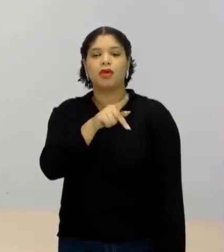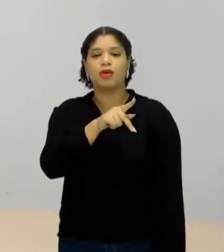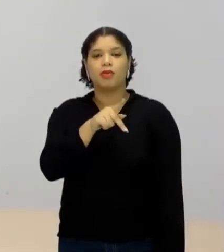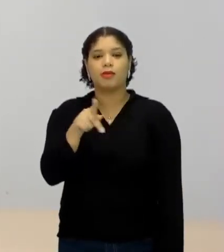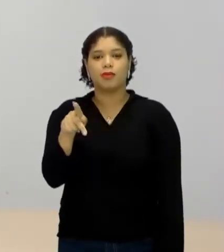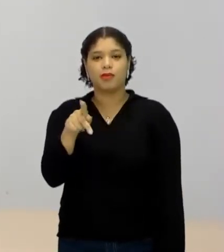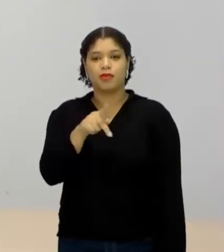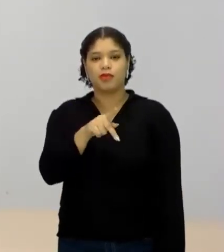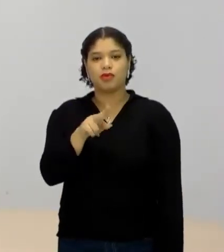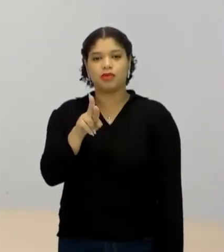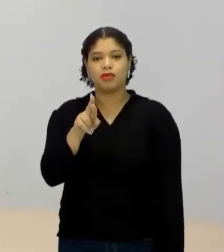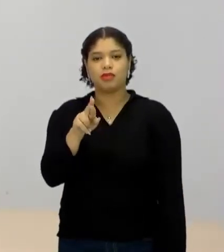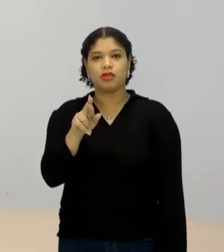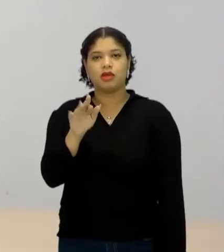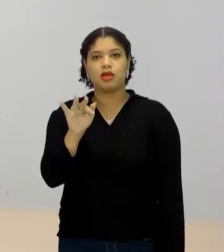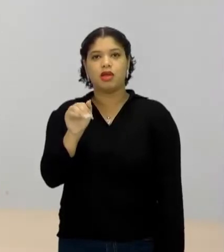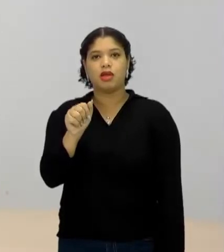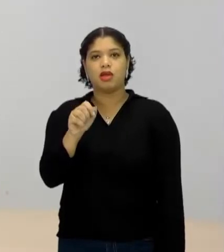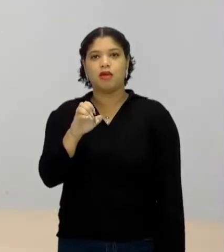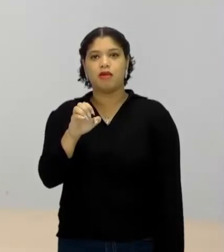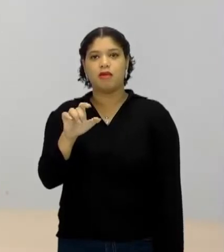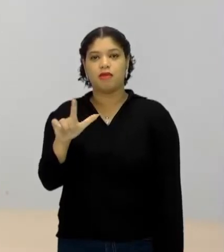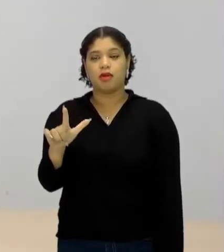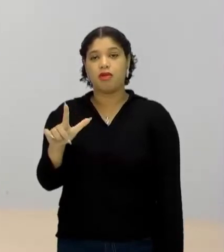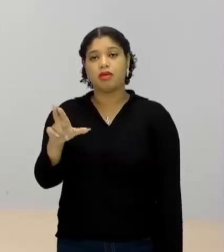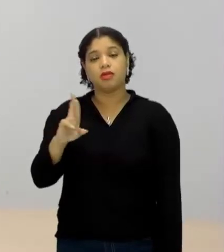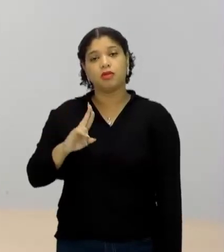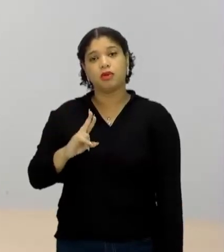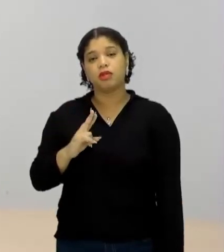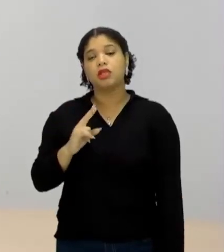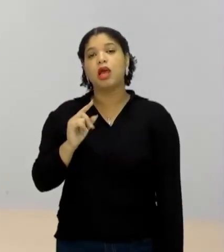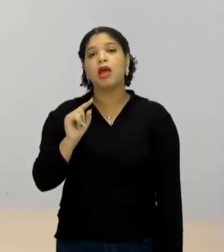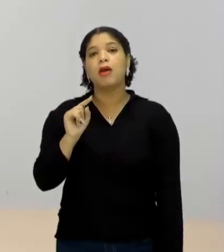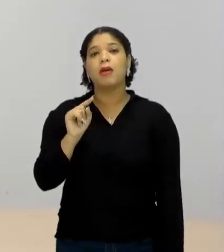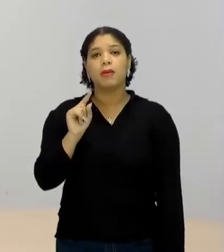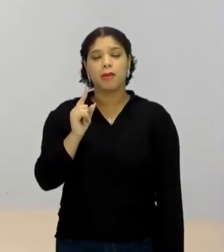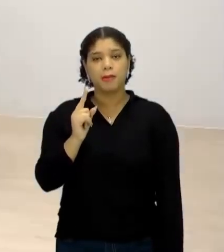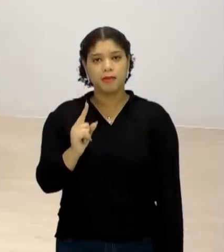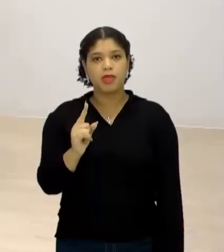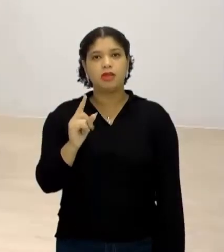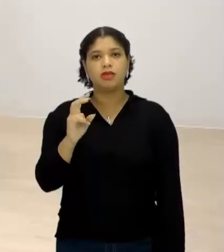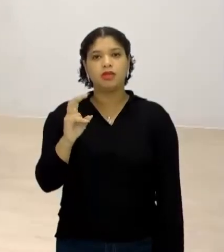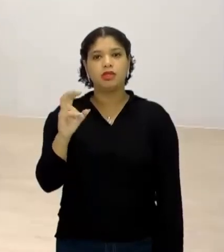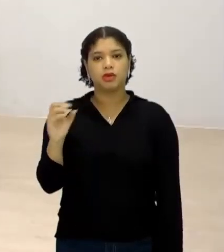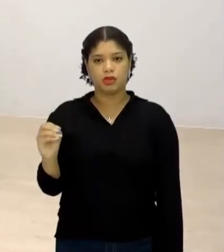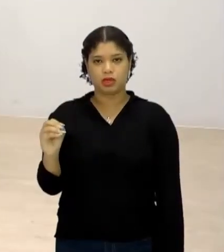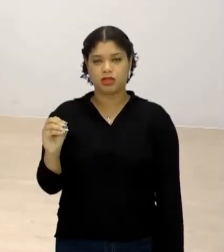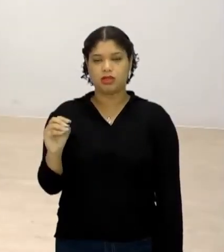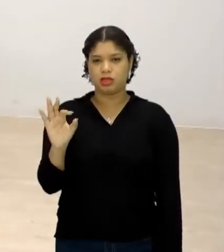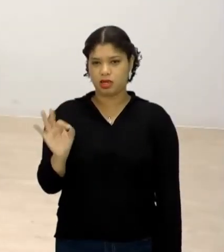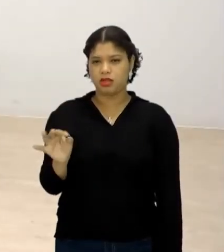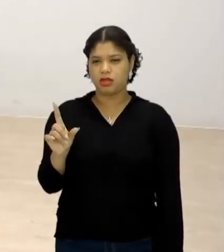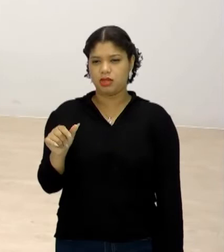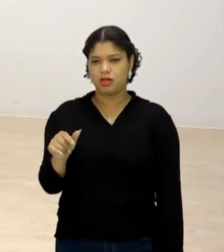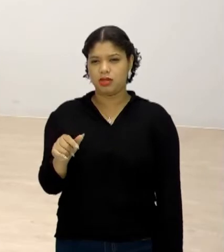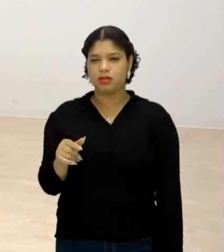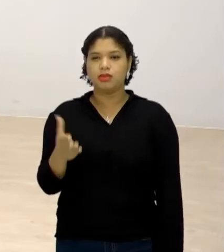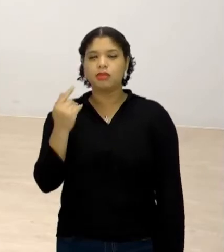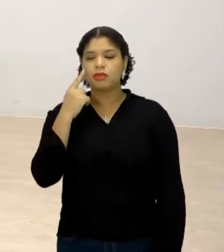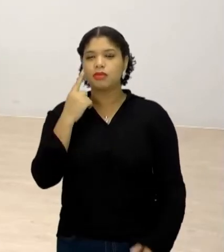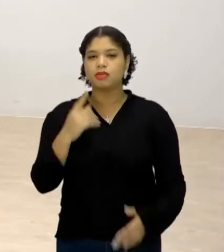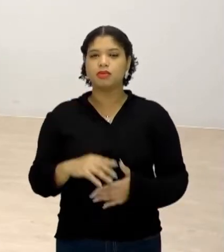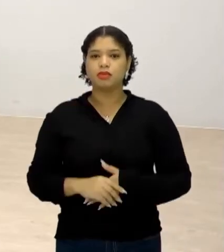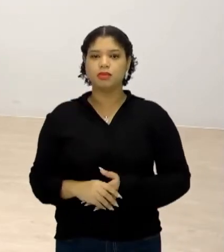o Proto Ferra, né? Ele tá dizendo aqui 1.050 na resposta. E aí, Roberta? É 1.050, vamos lá. Eu acho que é. Então,